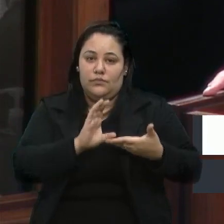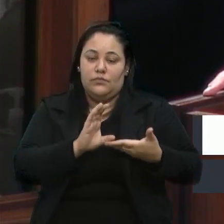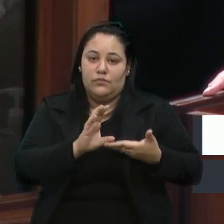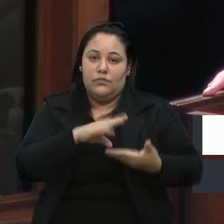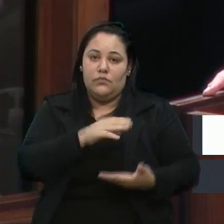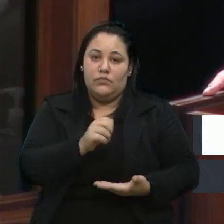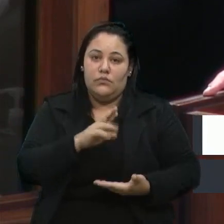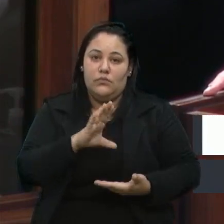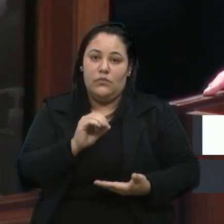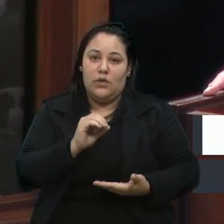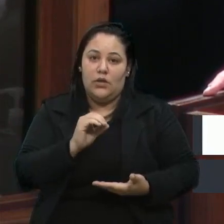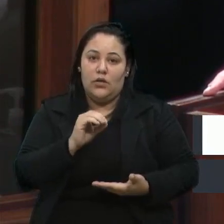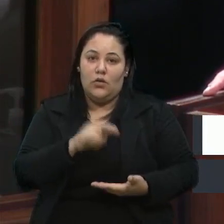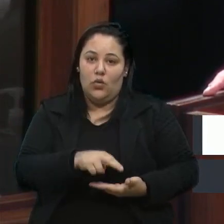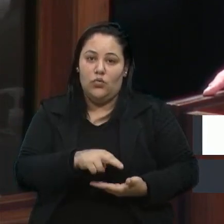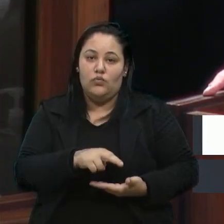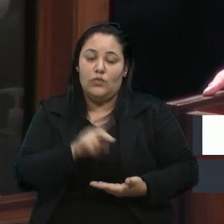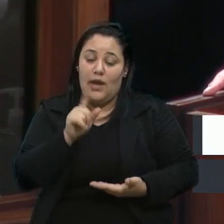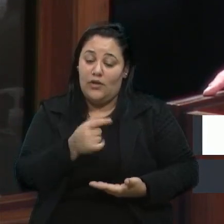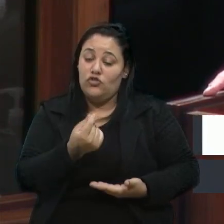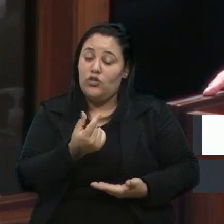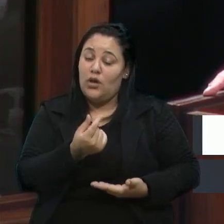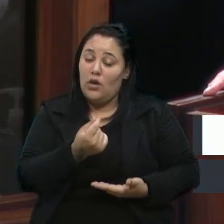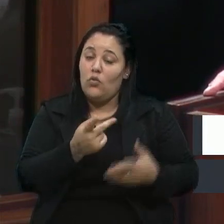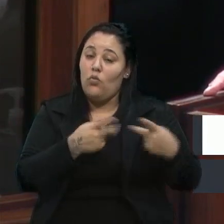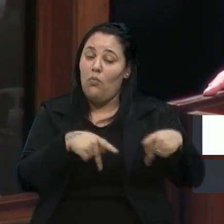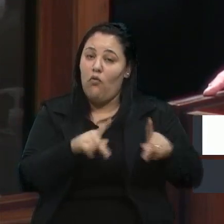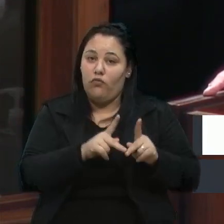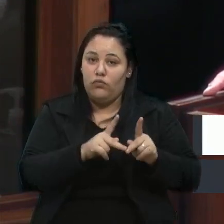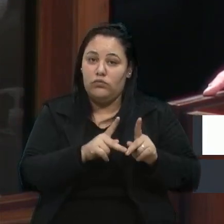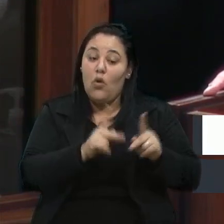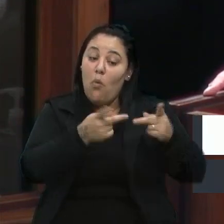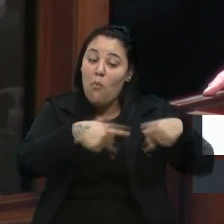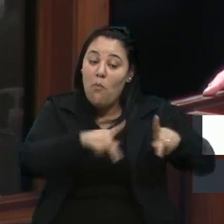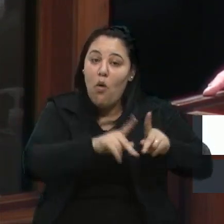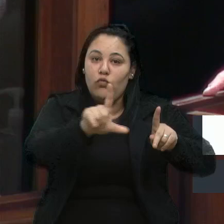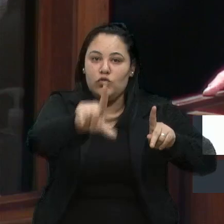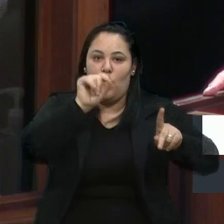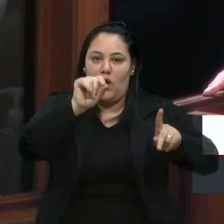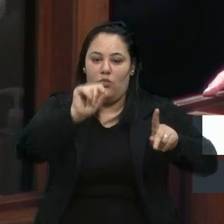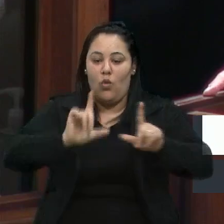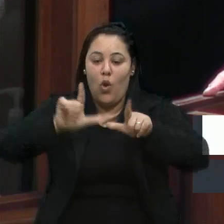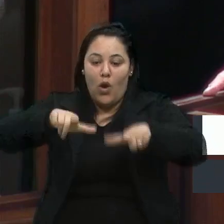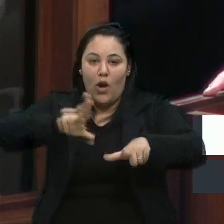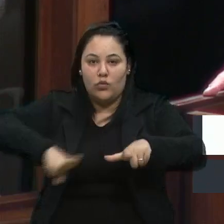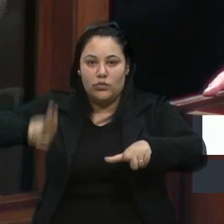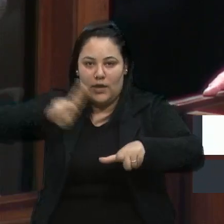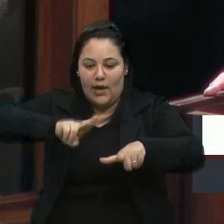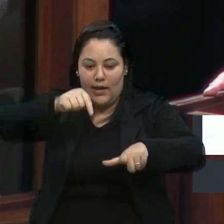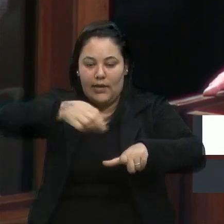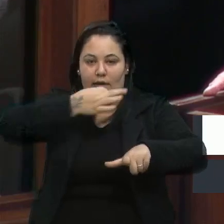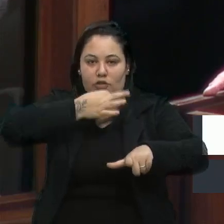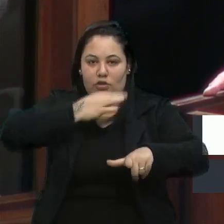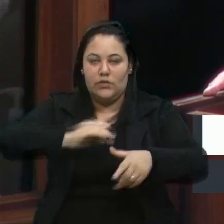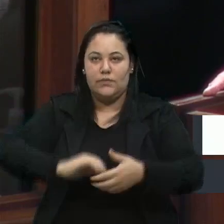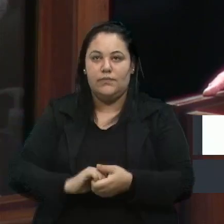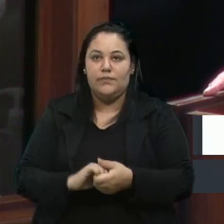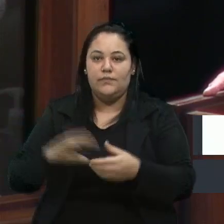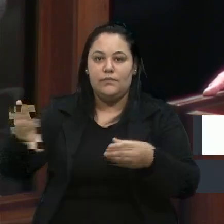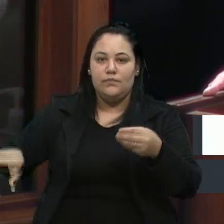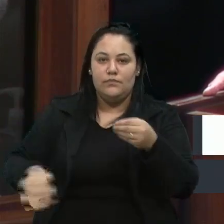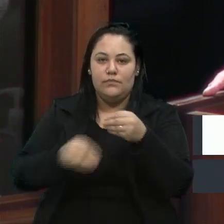Essas emendas é dinheiro do povo, que o povo decidiu aonde acharia melhor serem aplicadas em Caxias do Sul. Sua parte,